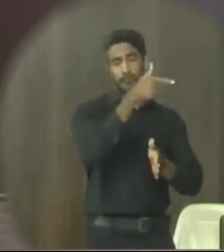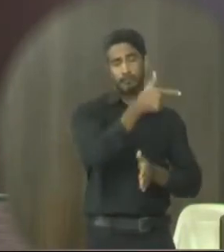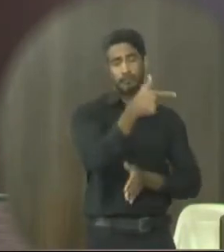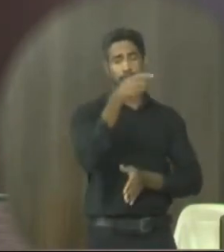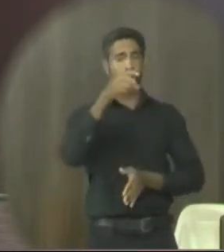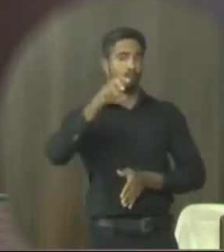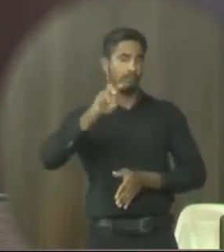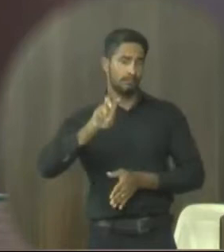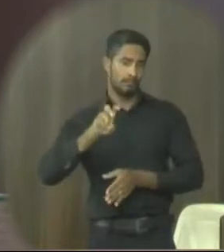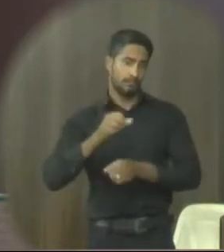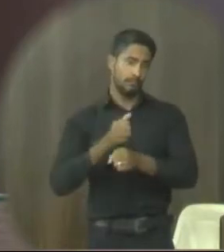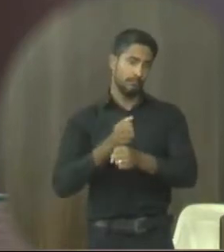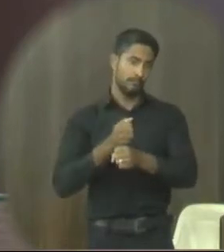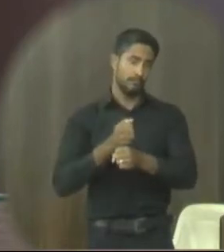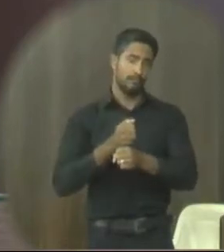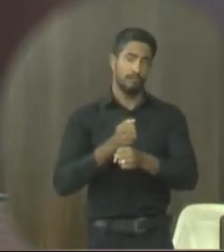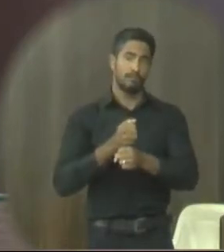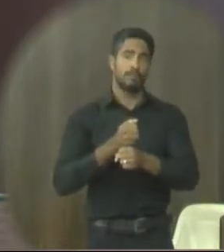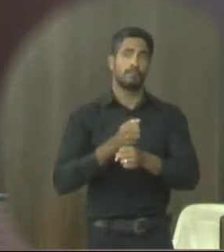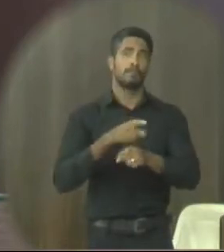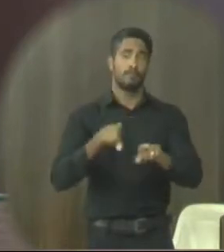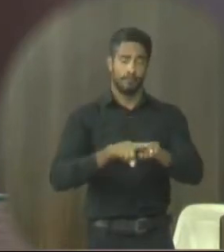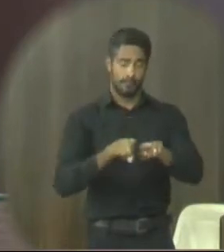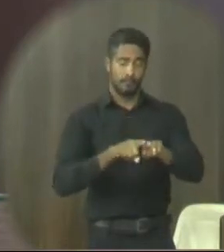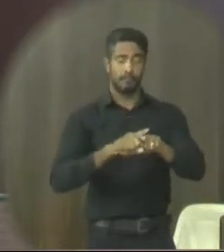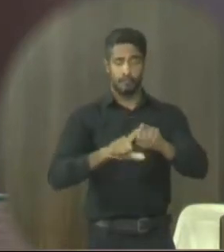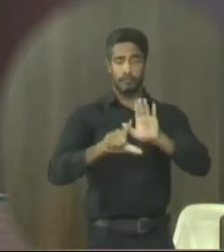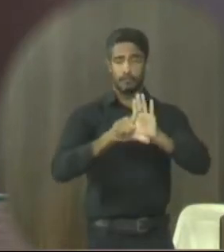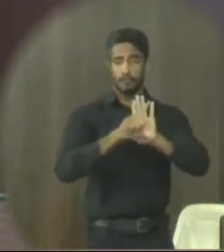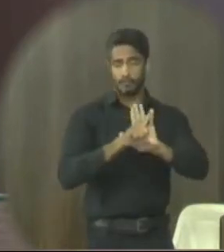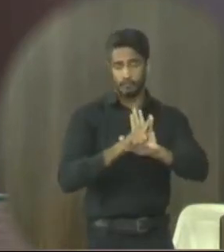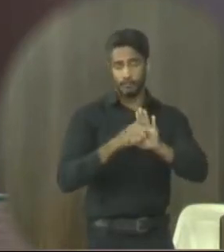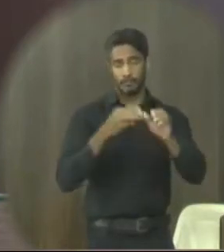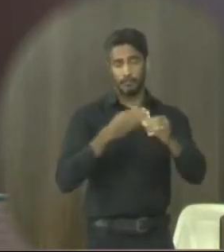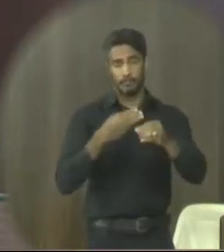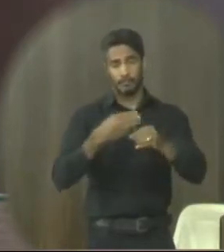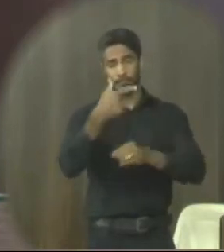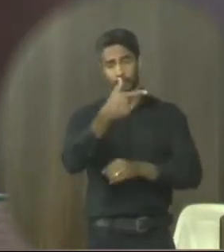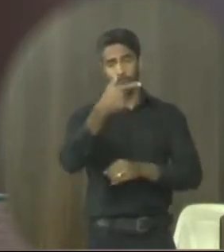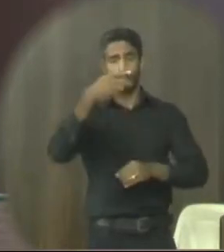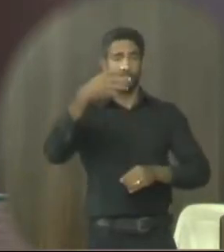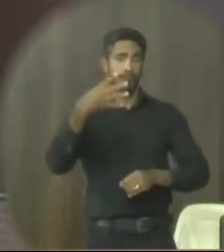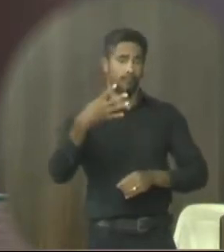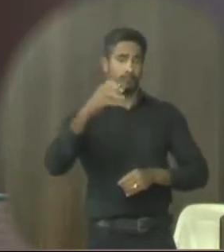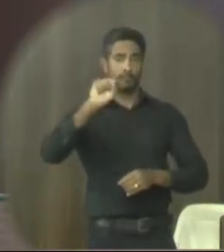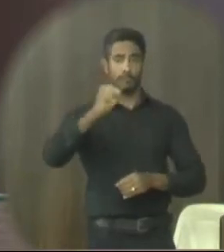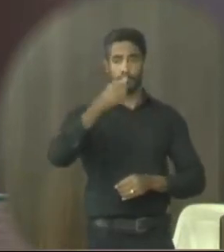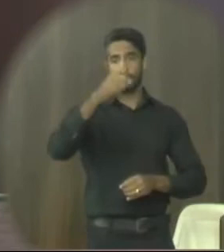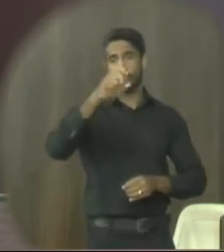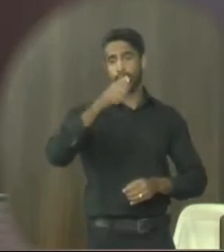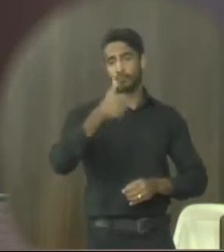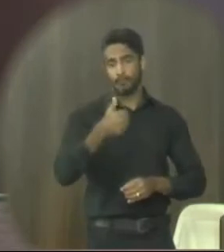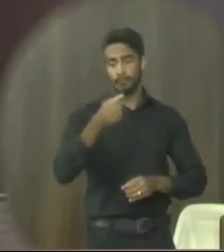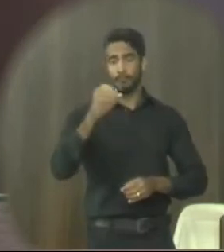a 2025. E a lei municipal número 2481, de